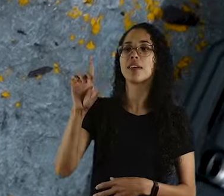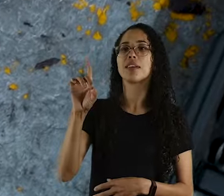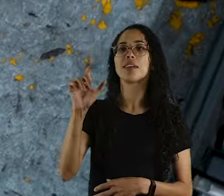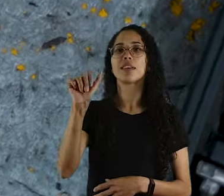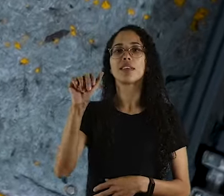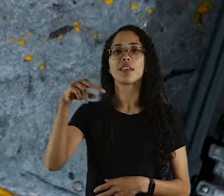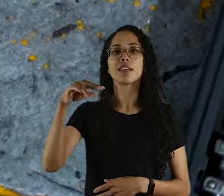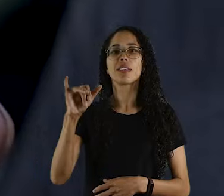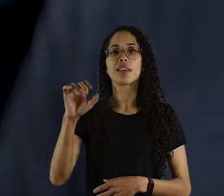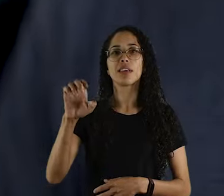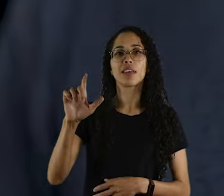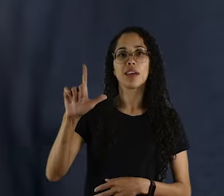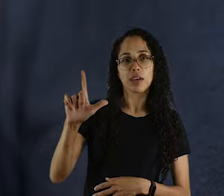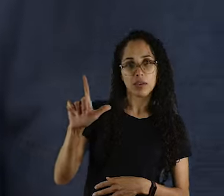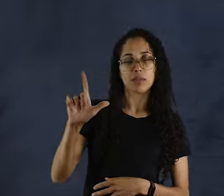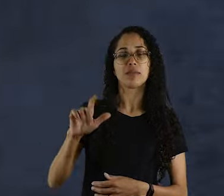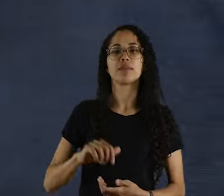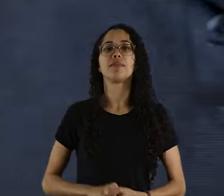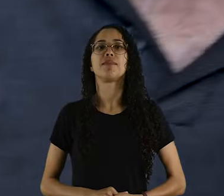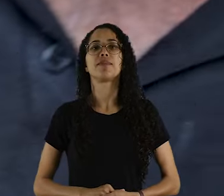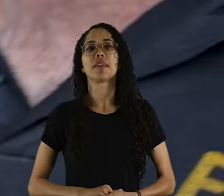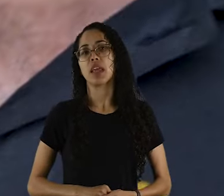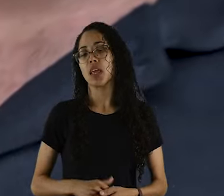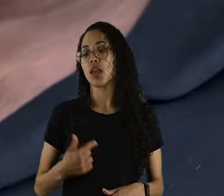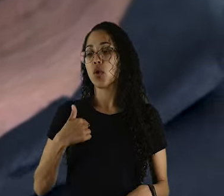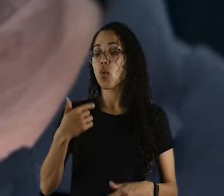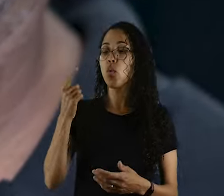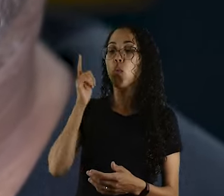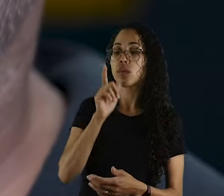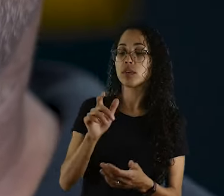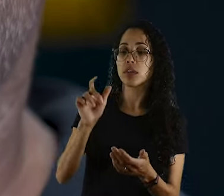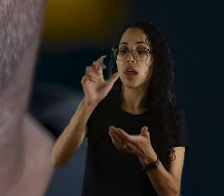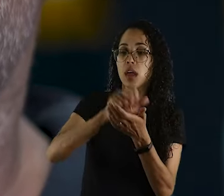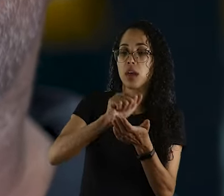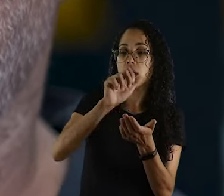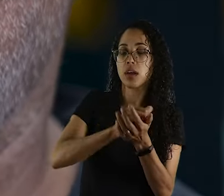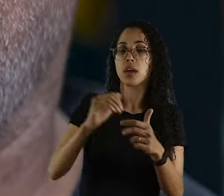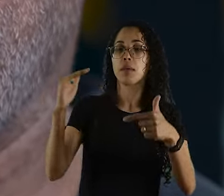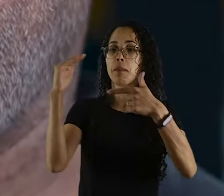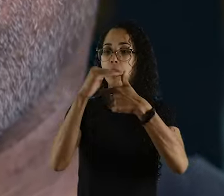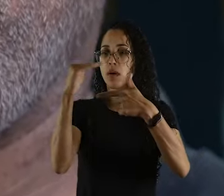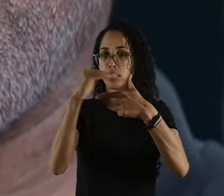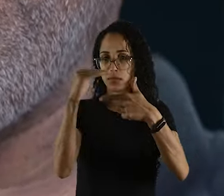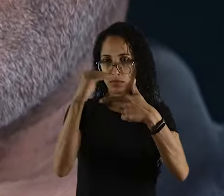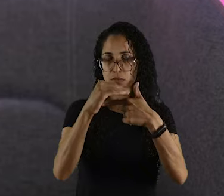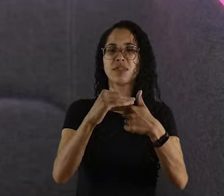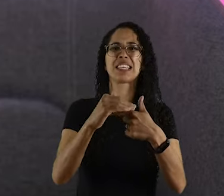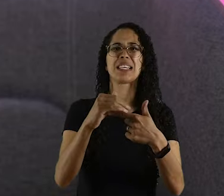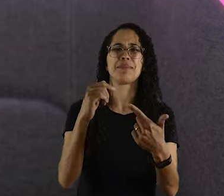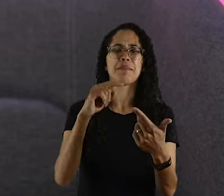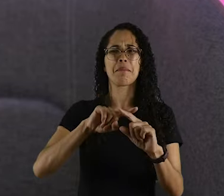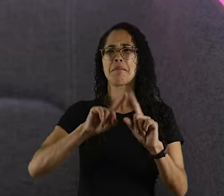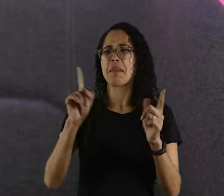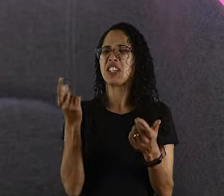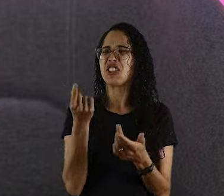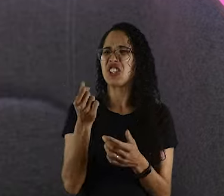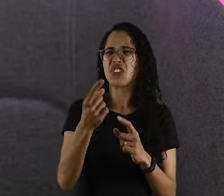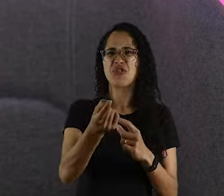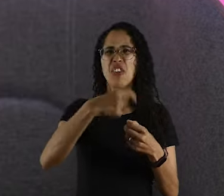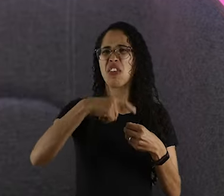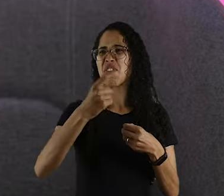causa de uma dívida que eu tive. Eu abri uma conta no Banco Digital e CDB, por exemplo. Só que não dava muito dinheiro. Eu fui na casa de uma amiga,